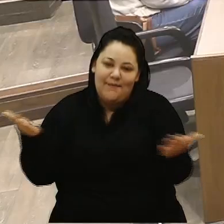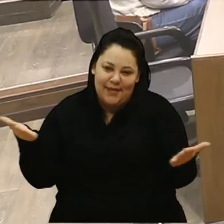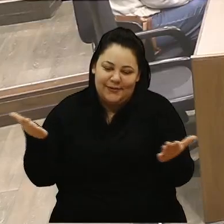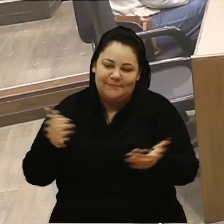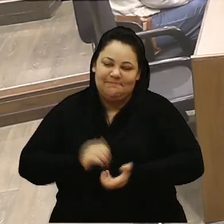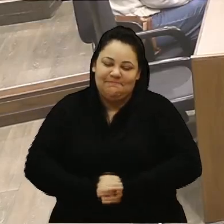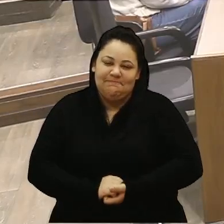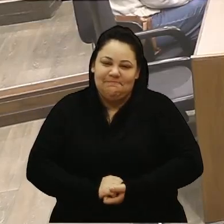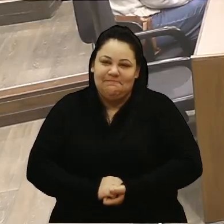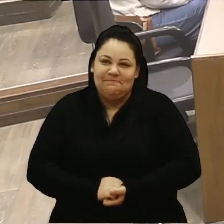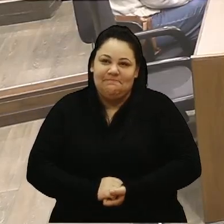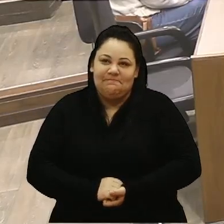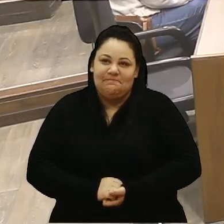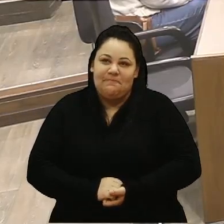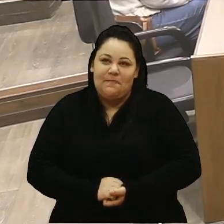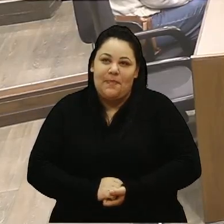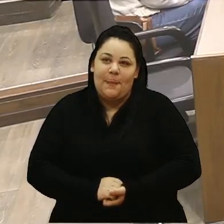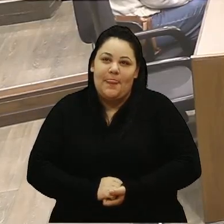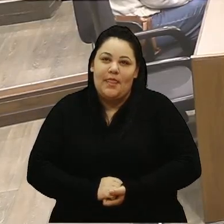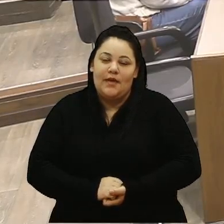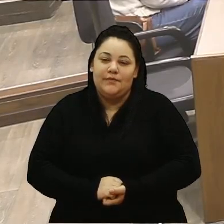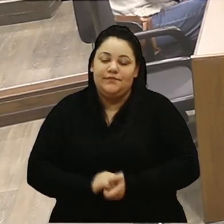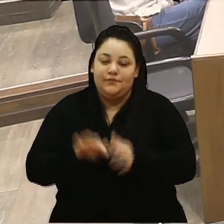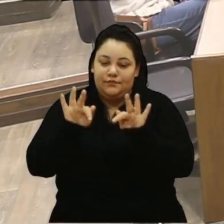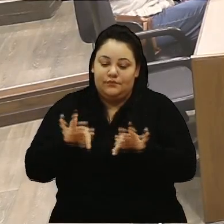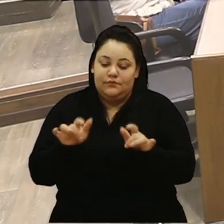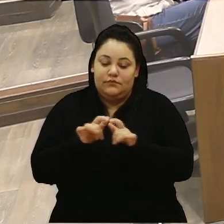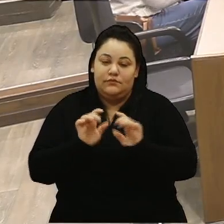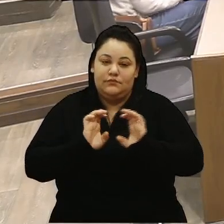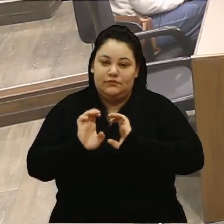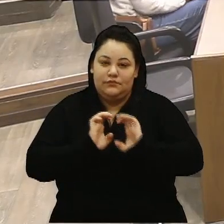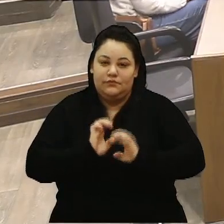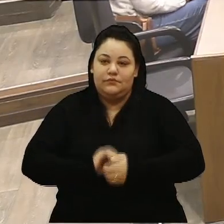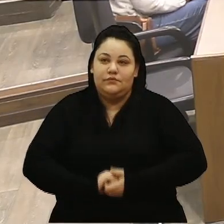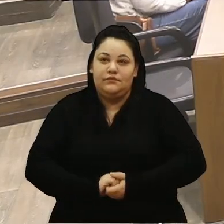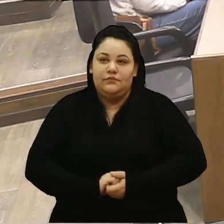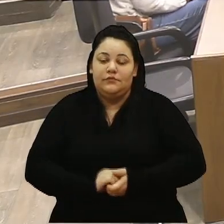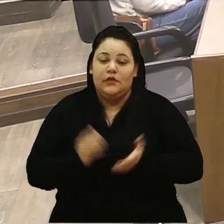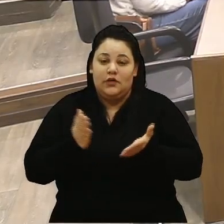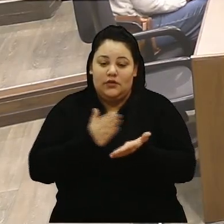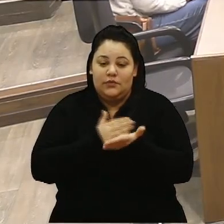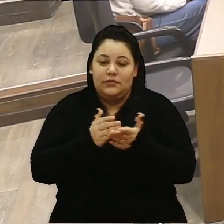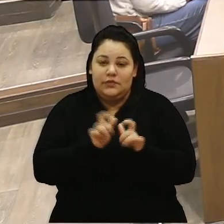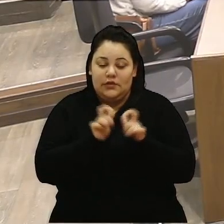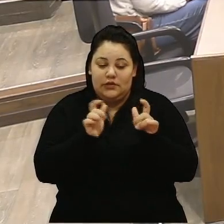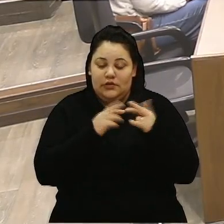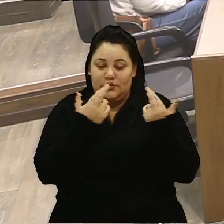vereadores. Encerradas as pequenas comunicações. Passemos ao grande expediente.